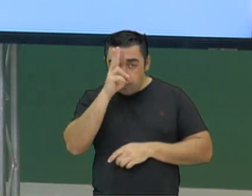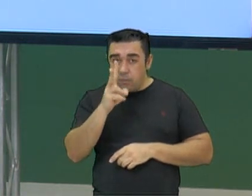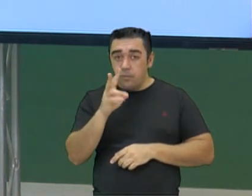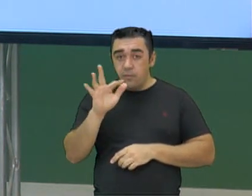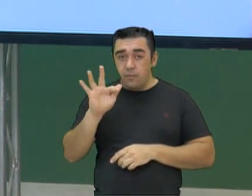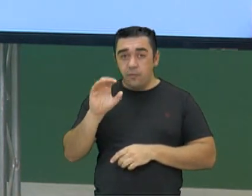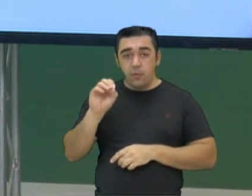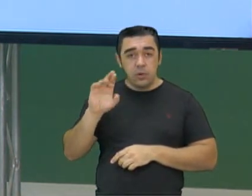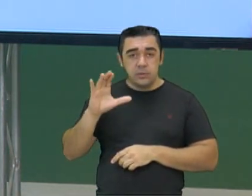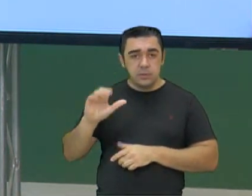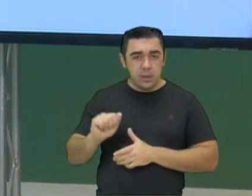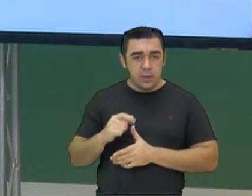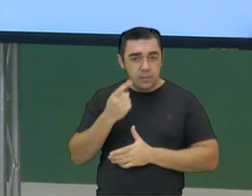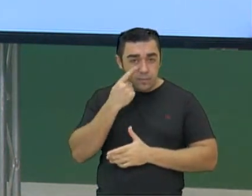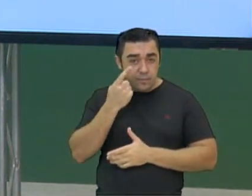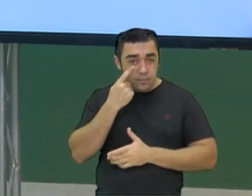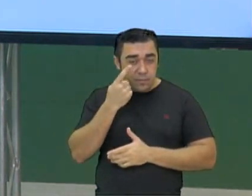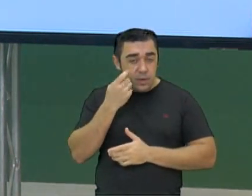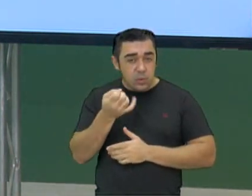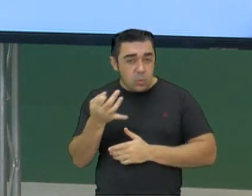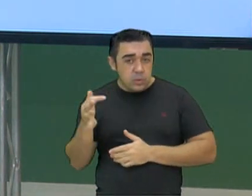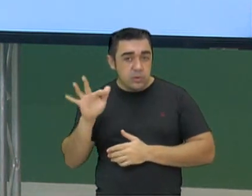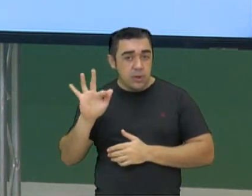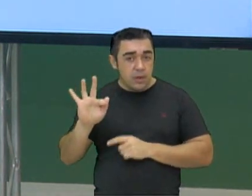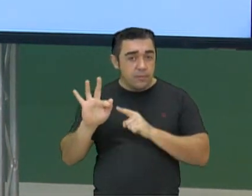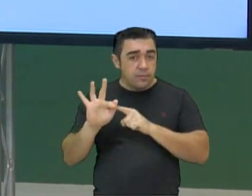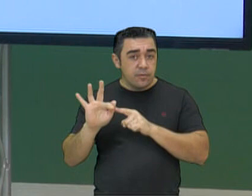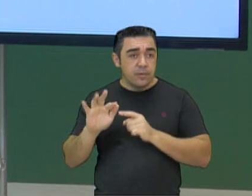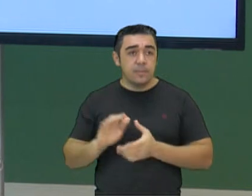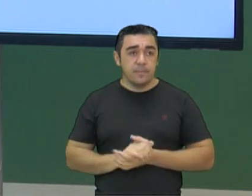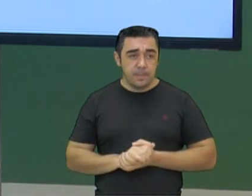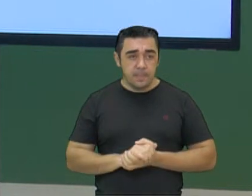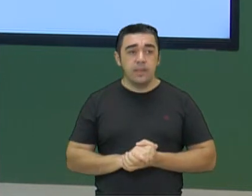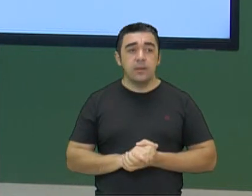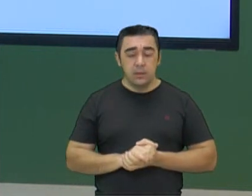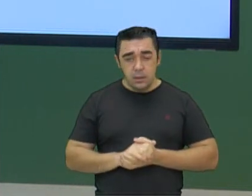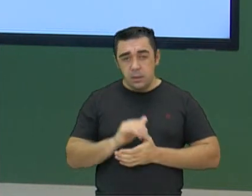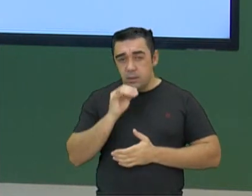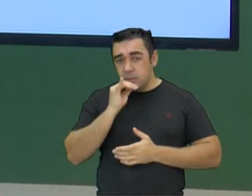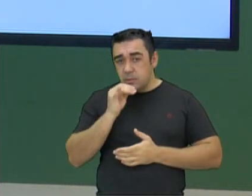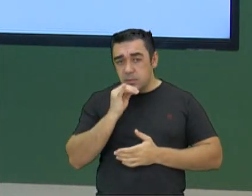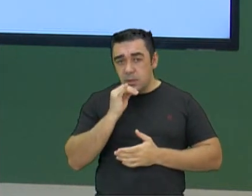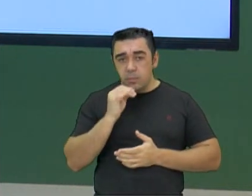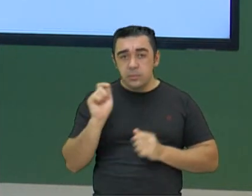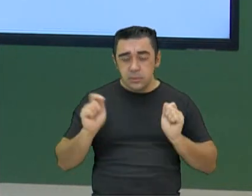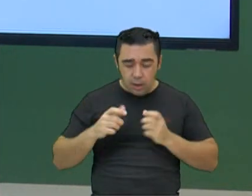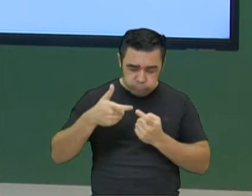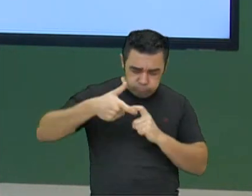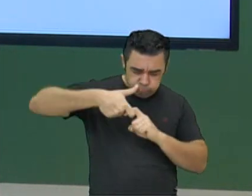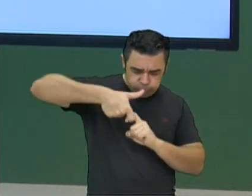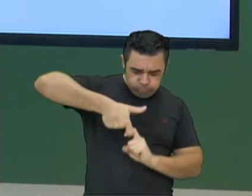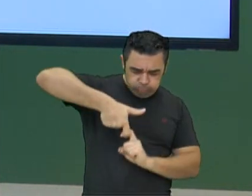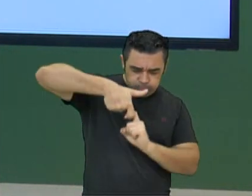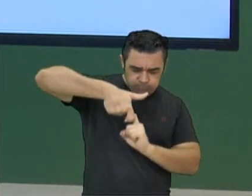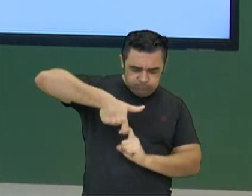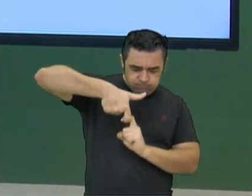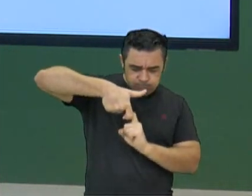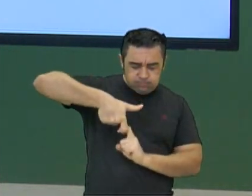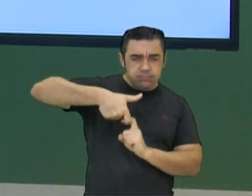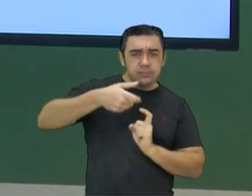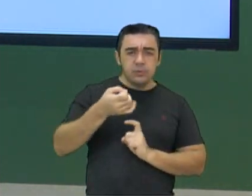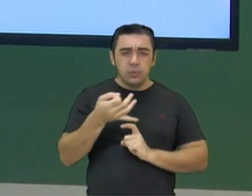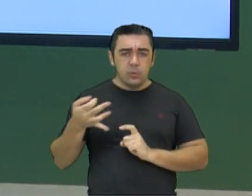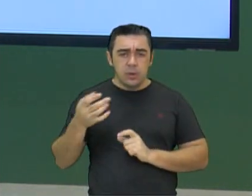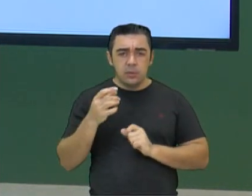Então, veja que é um instrumento que mede força, certo? É uma força, por exemplo, aqui, que você pode medir força com ela através